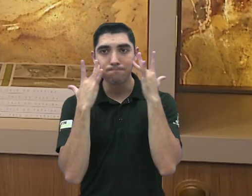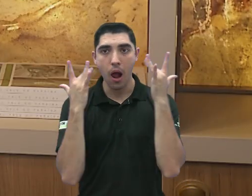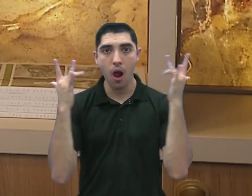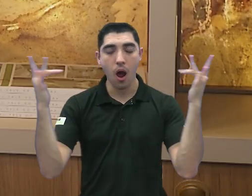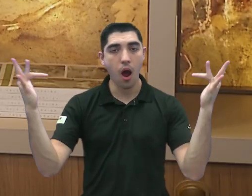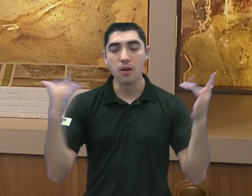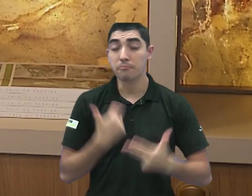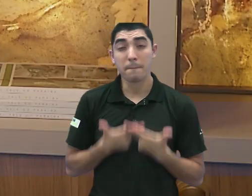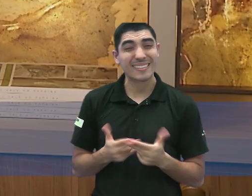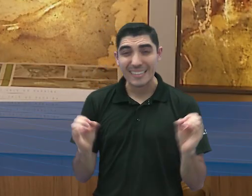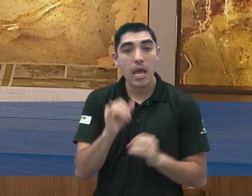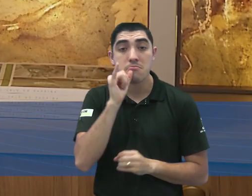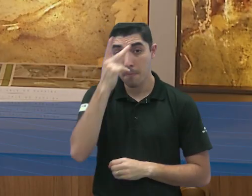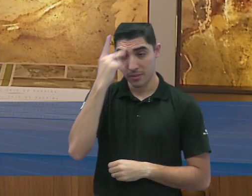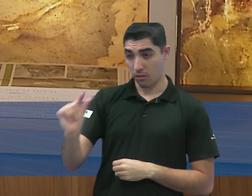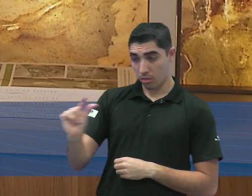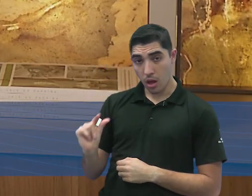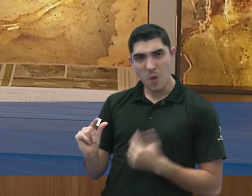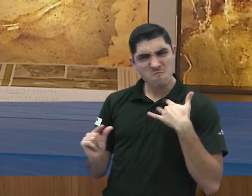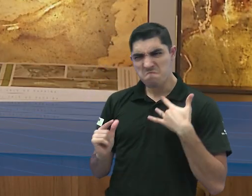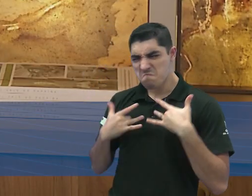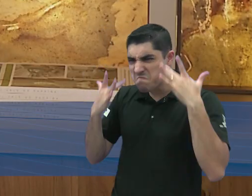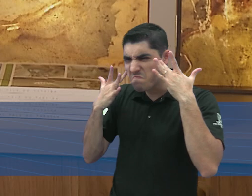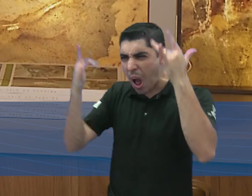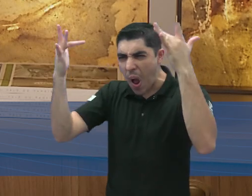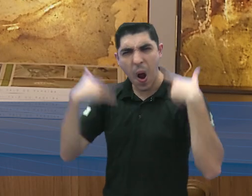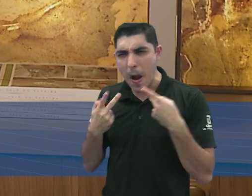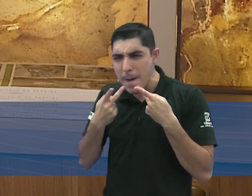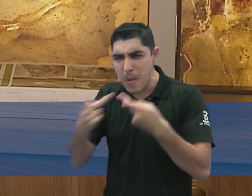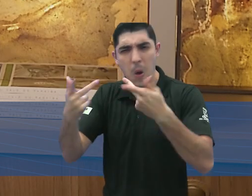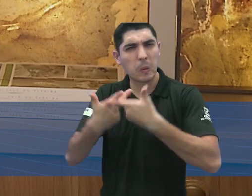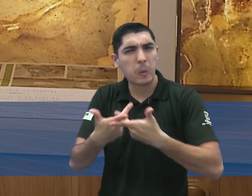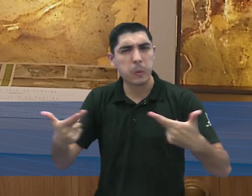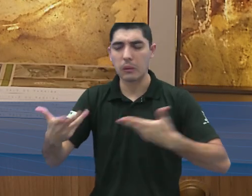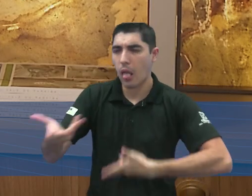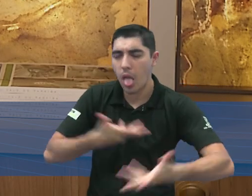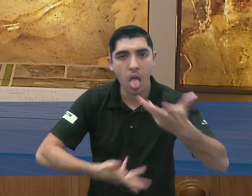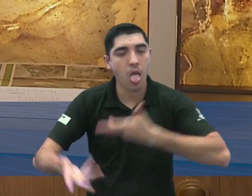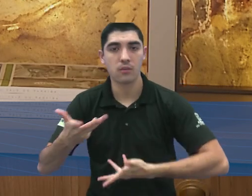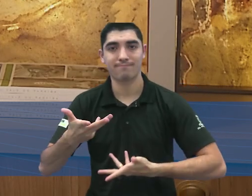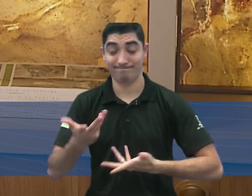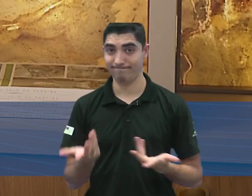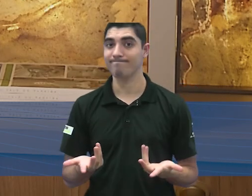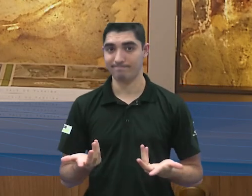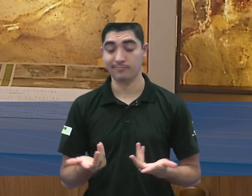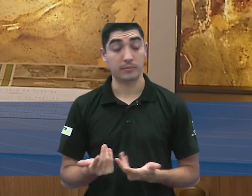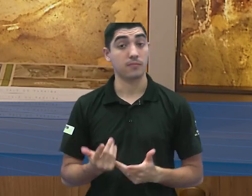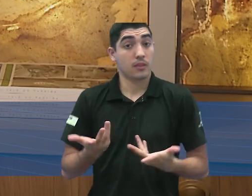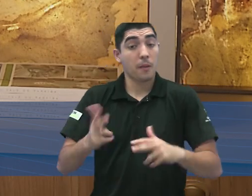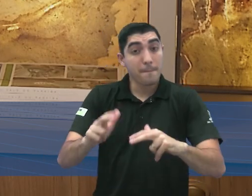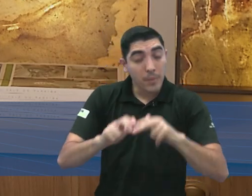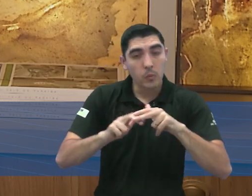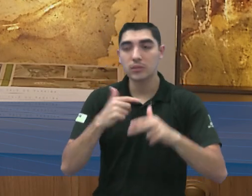gente. Ninguém podia falar nada que você já explode. Você entra em explosões emocionais. Então,